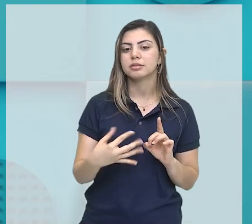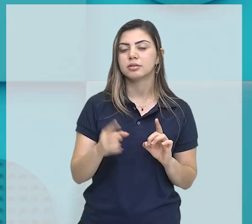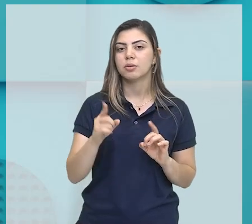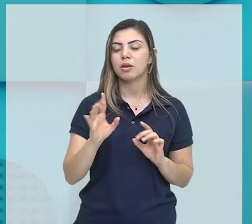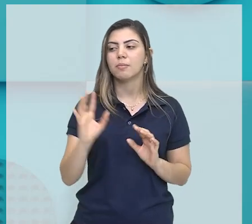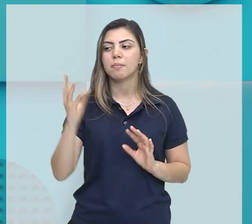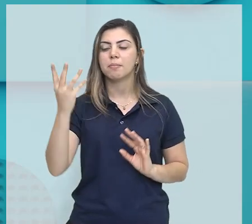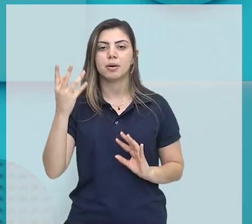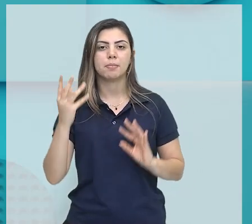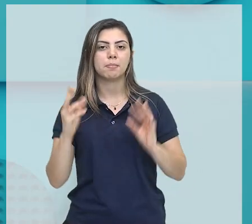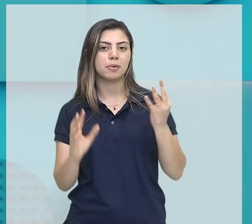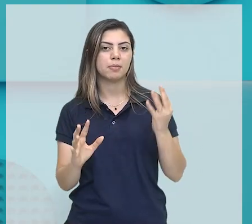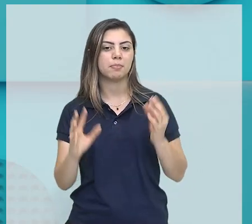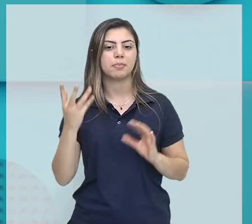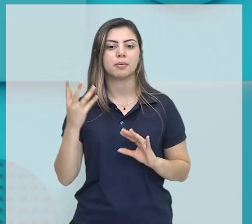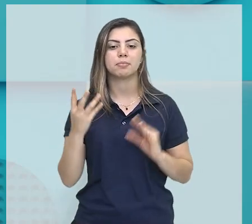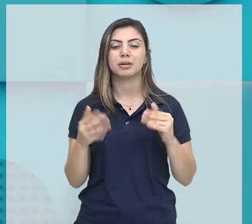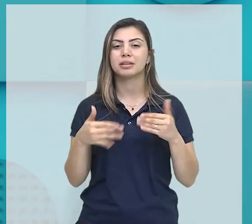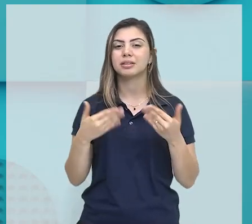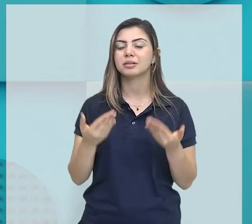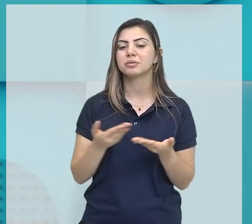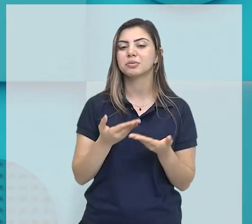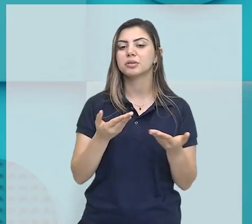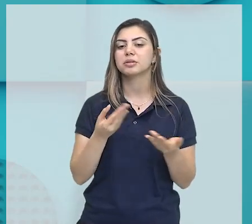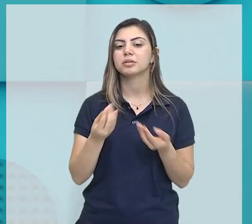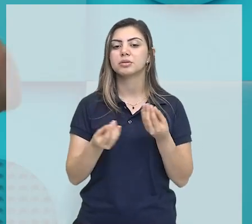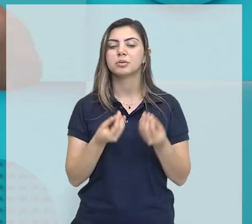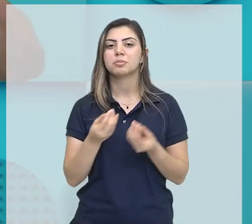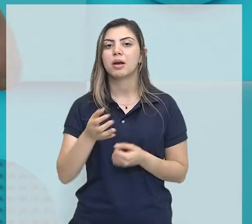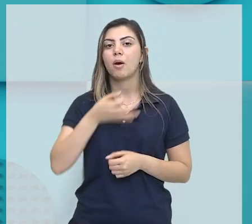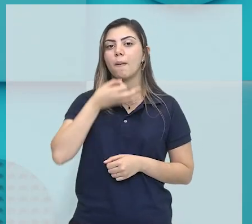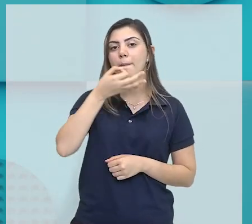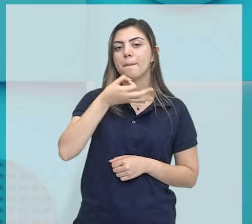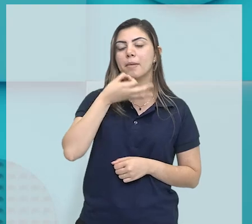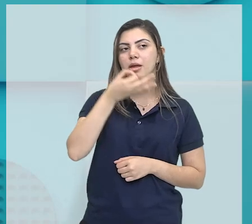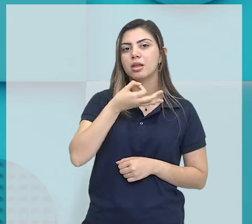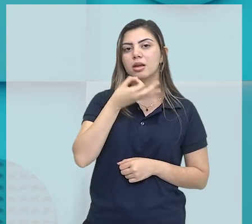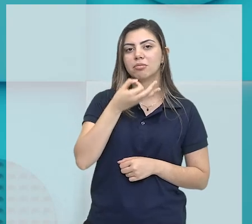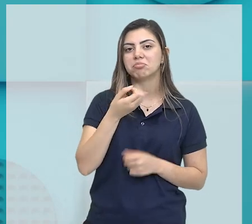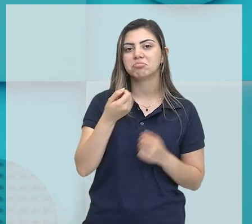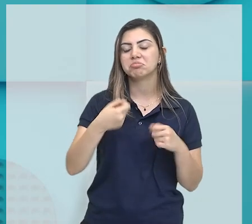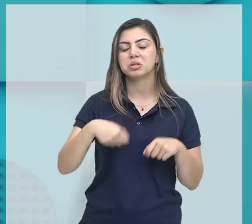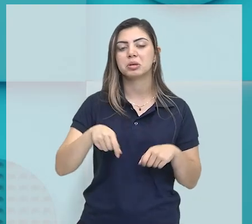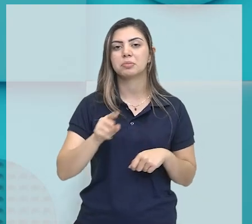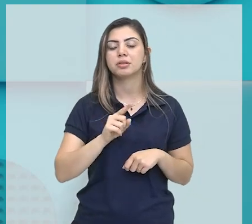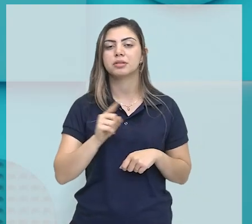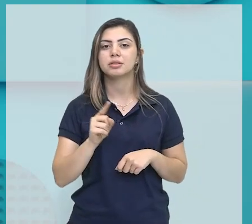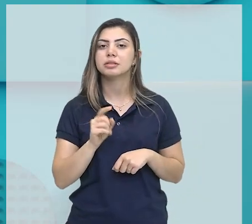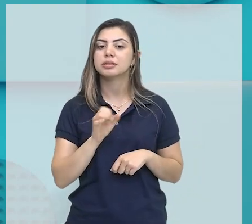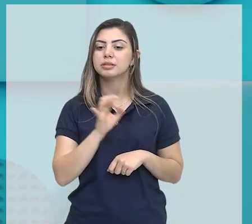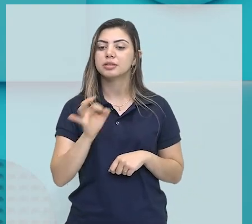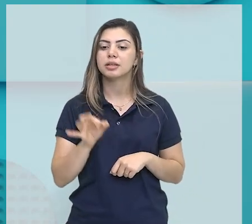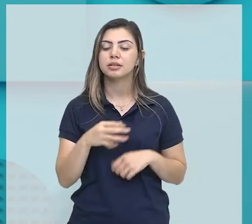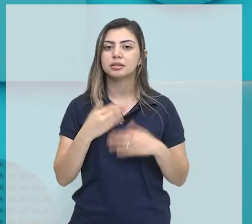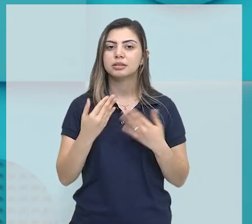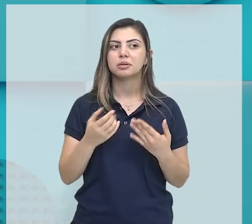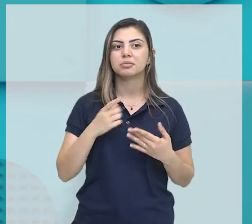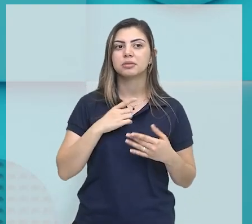os fatos, né? Você não precisa argumentar, né? Ter que trazer